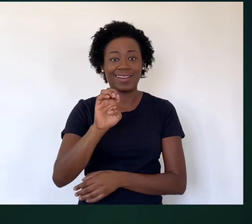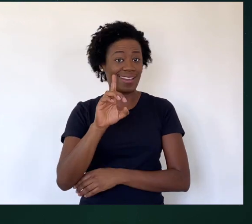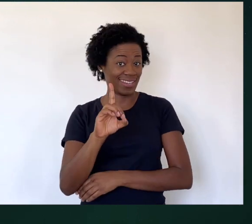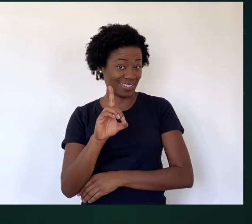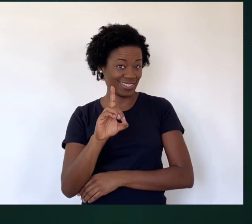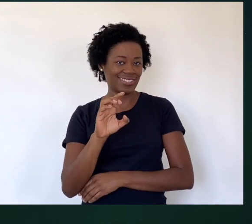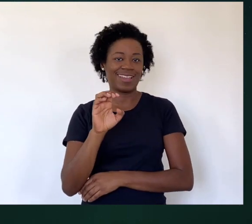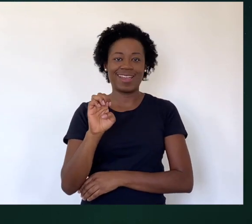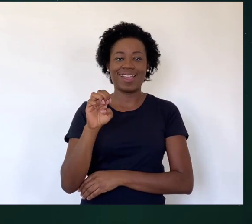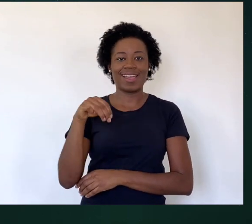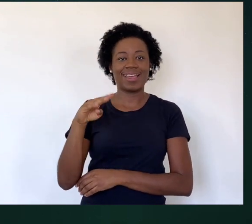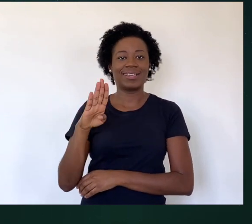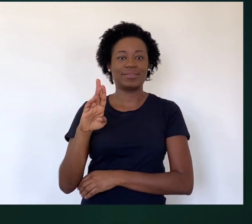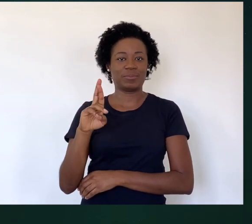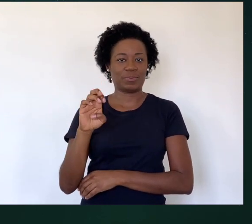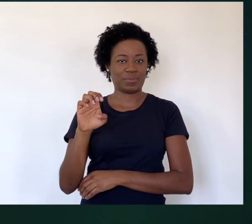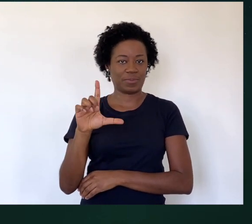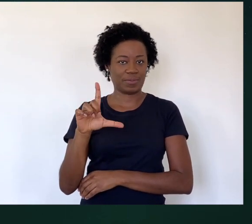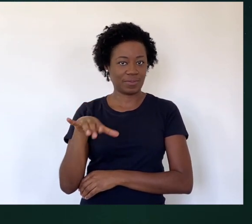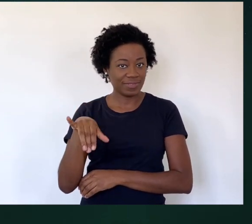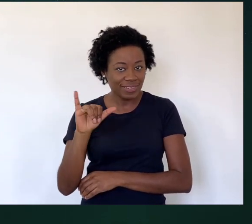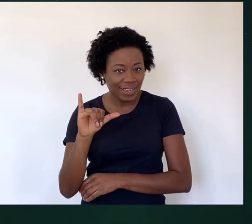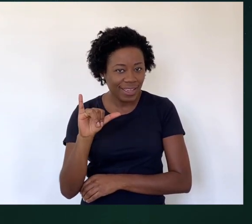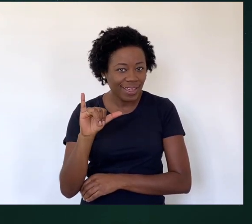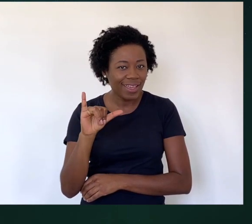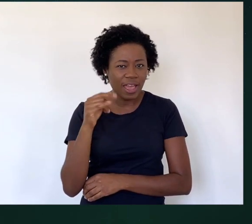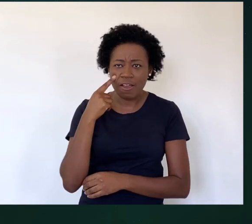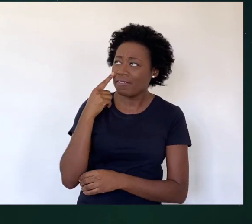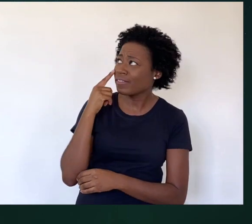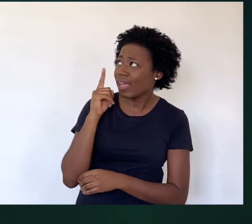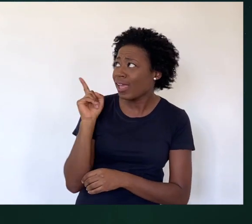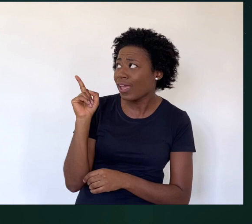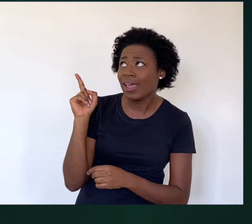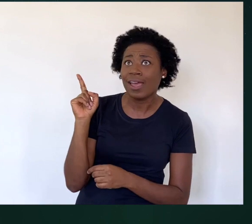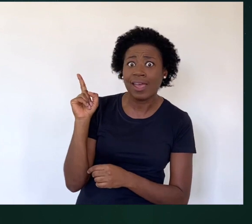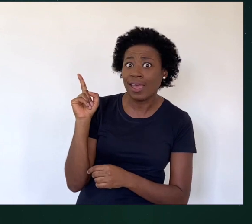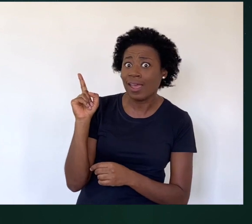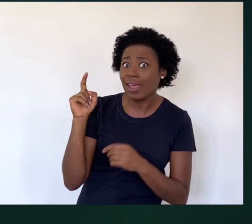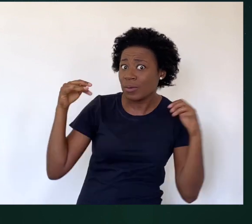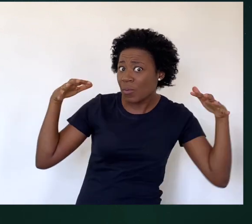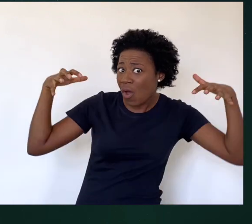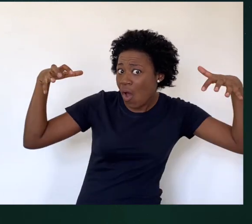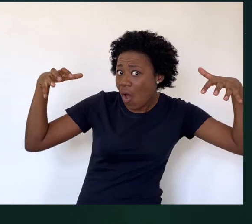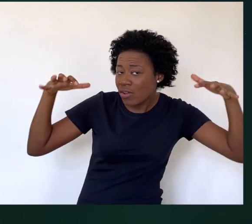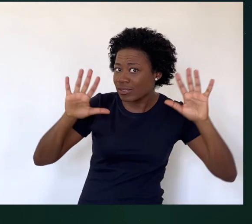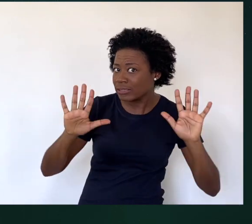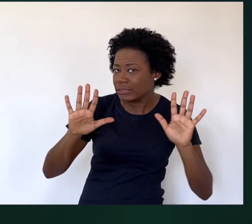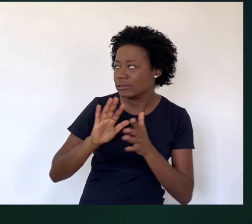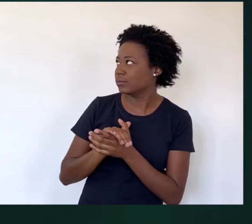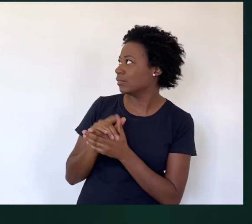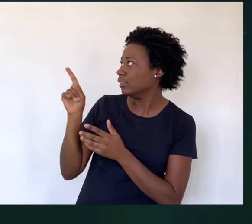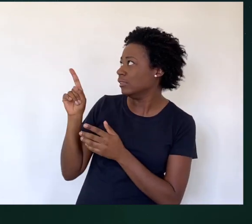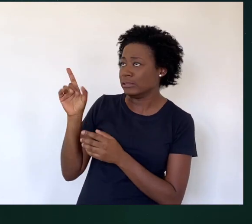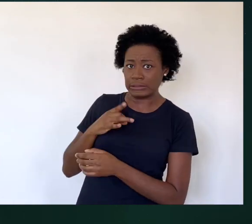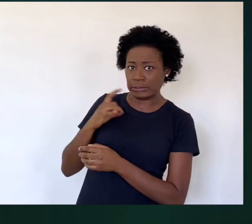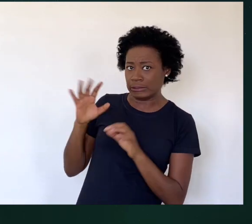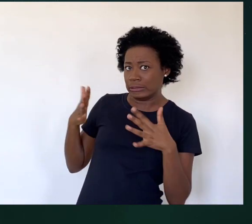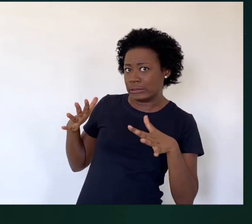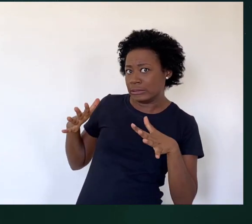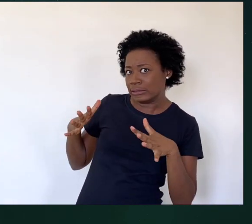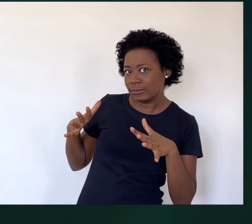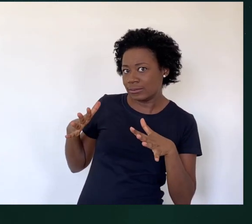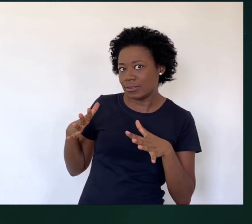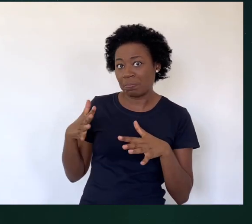Ed Amberley. Vocês conseguem ver o monstro verde aqui? Será que ele vai ser